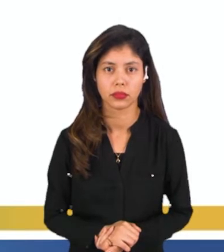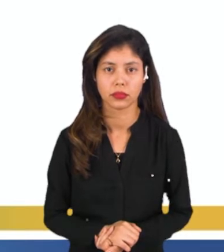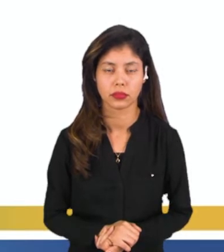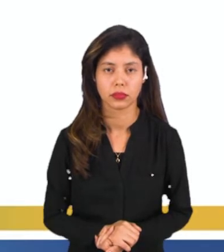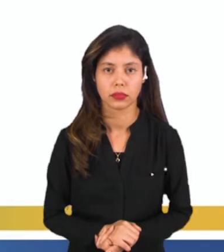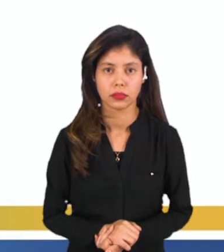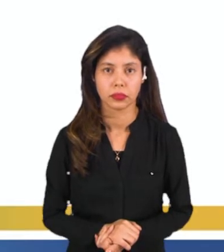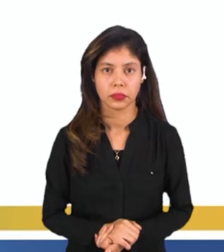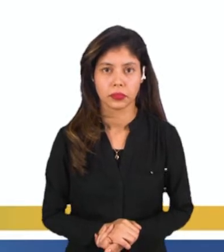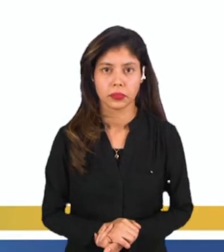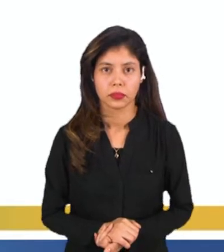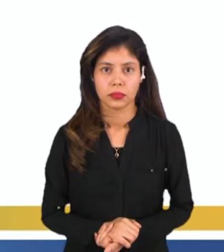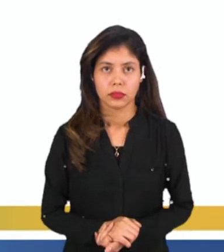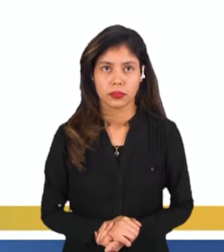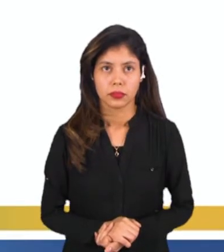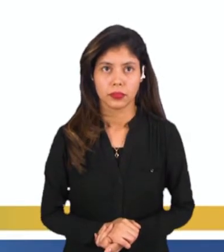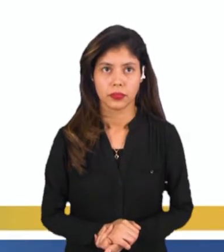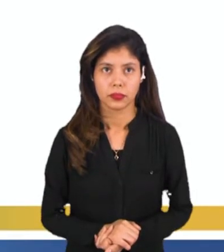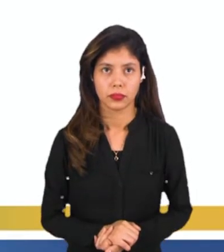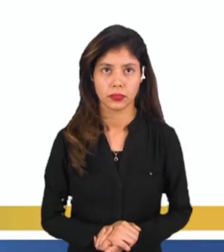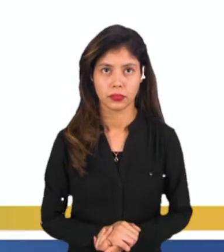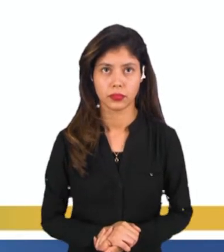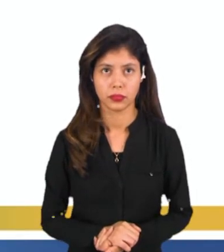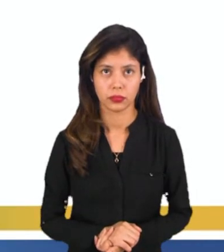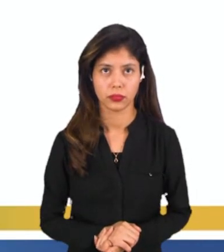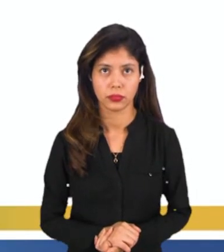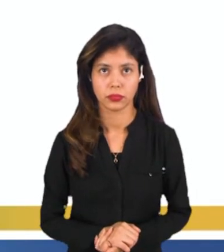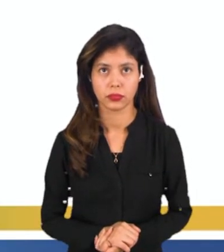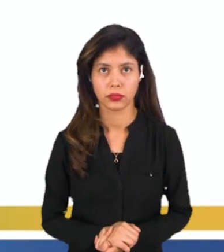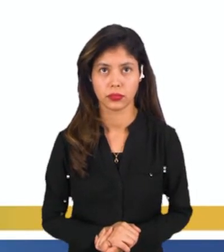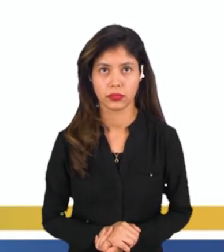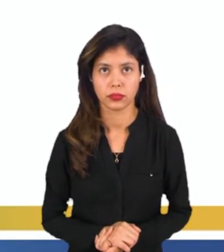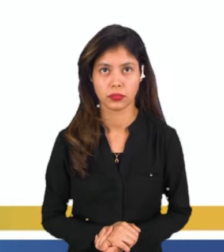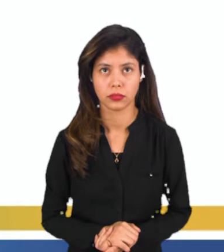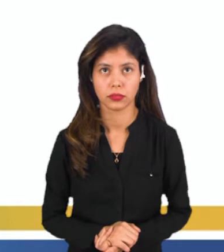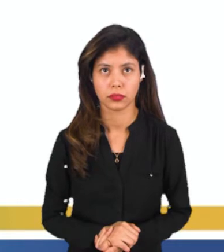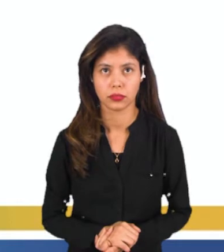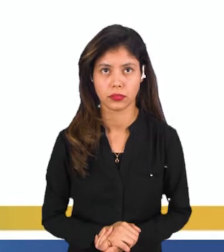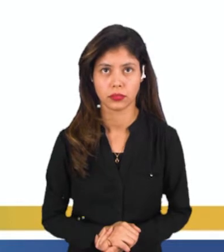1935 a 1945. Buenos Aires Losada, en